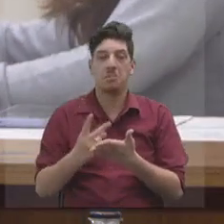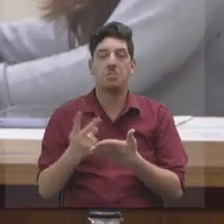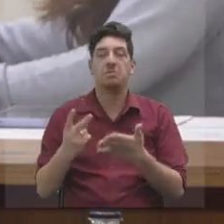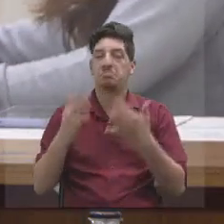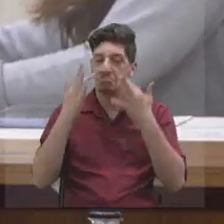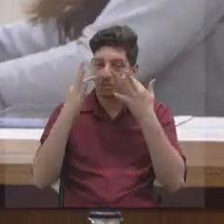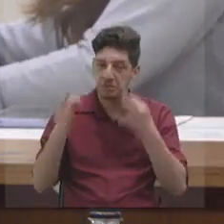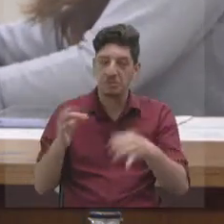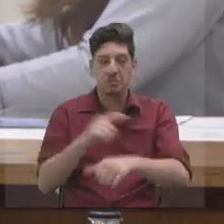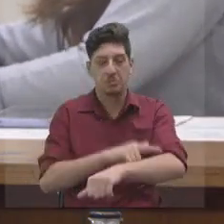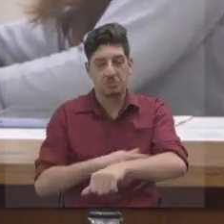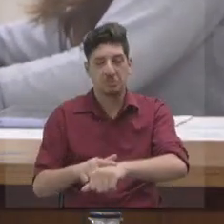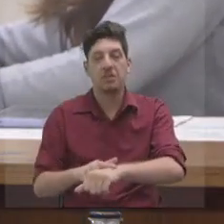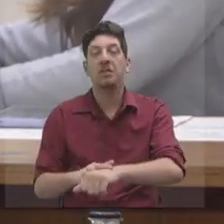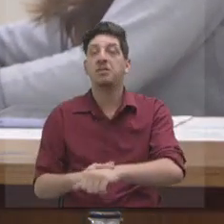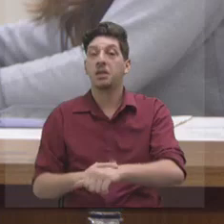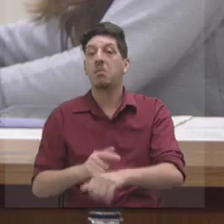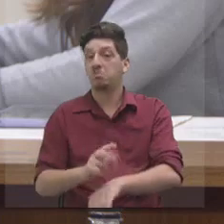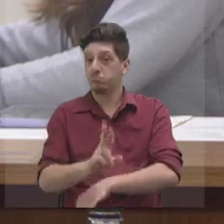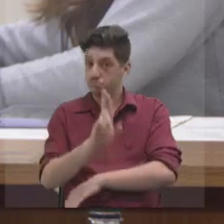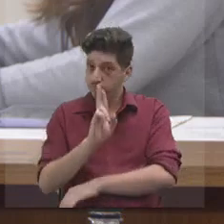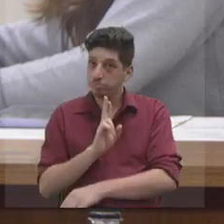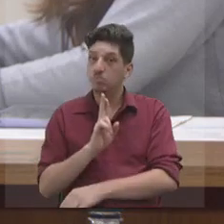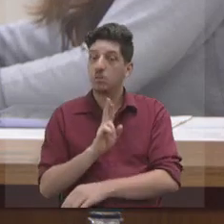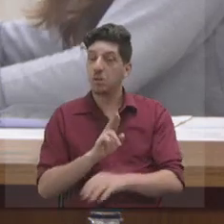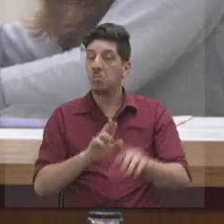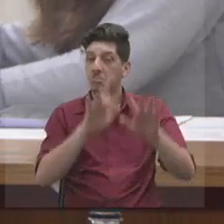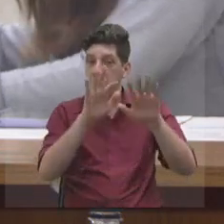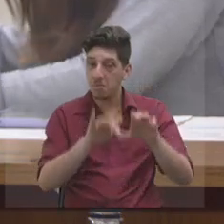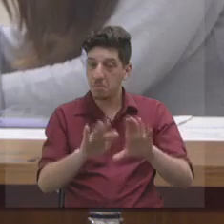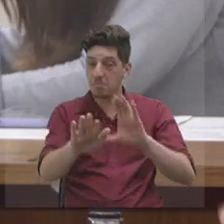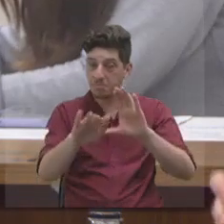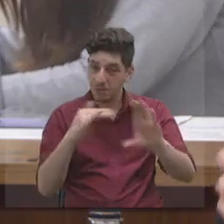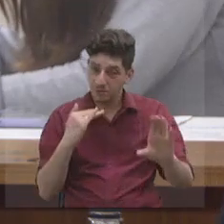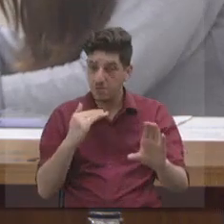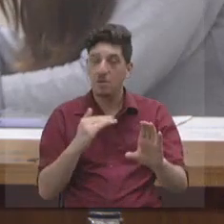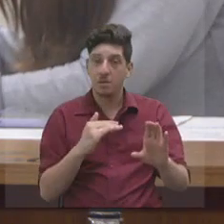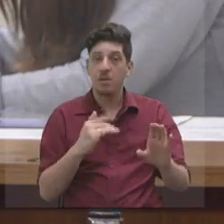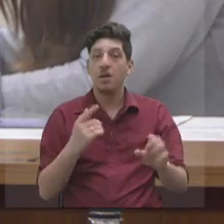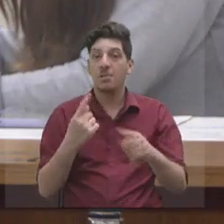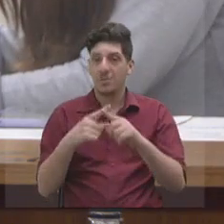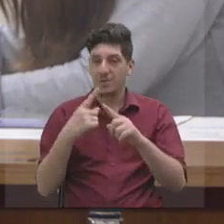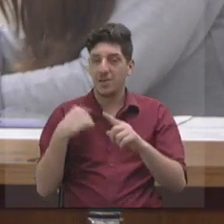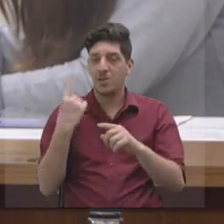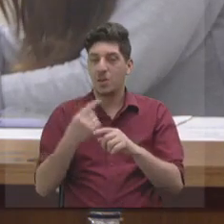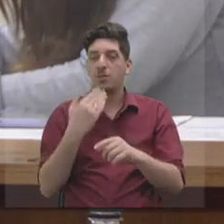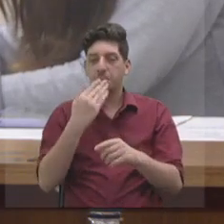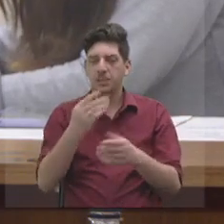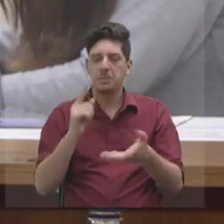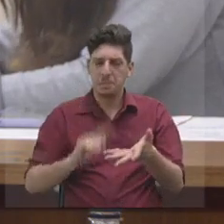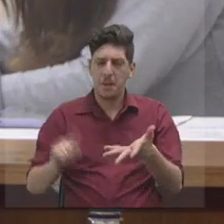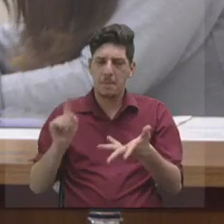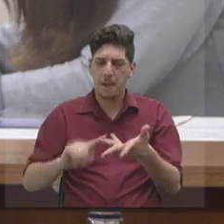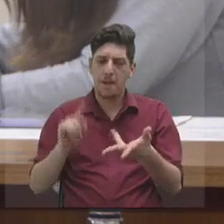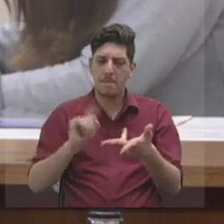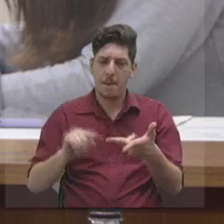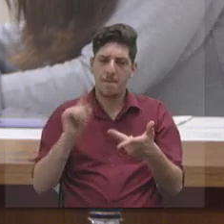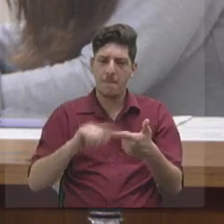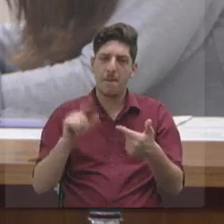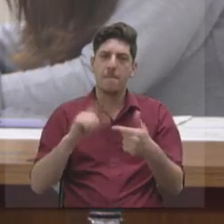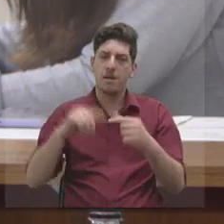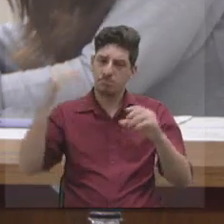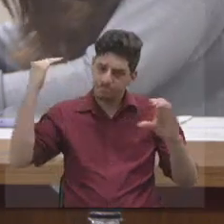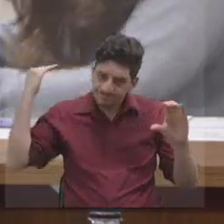me retornou é por escrito a cada solicitação que nós abordamos naquele momento